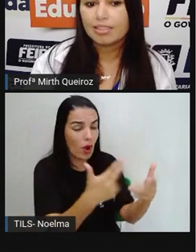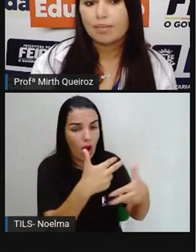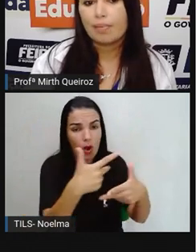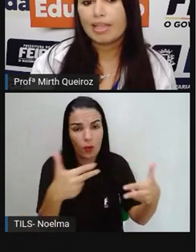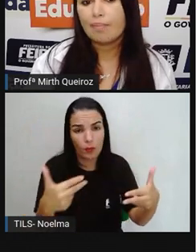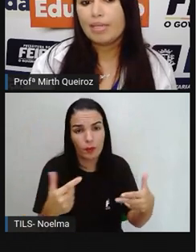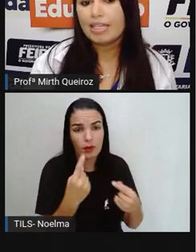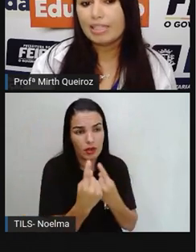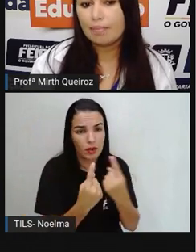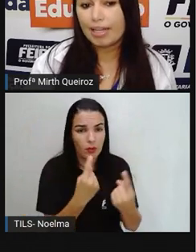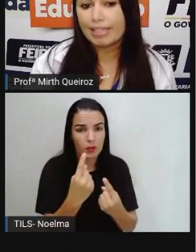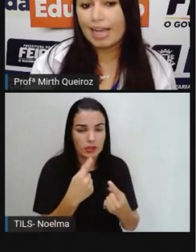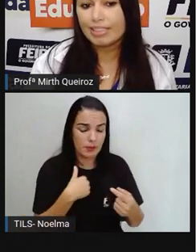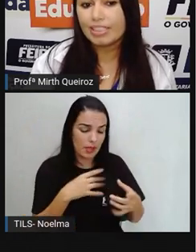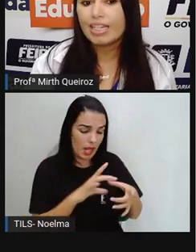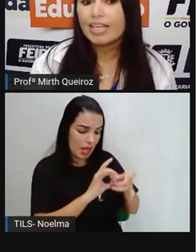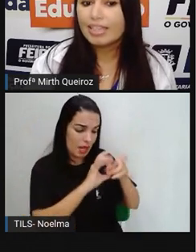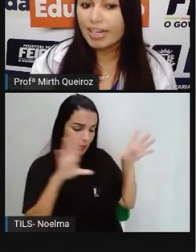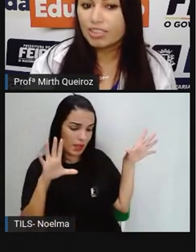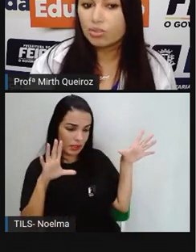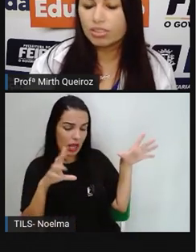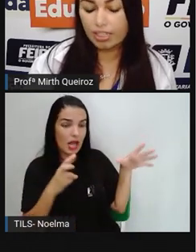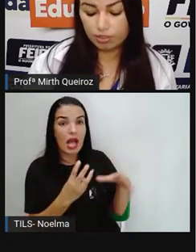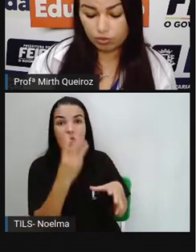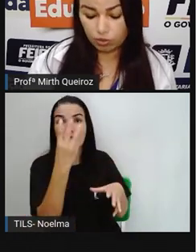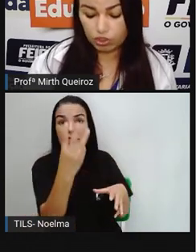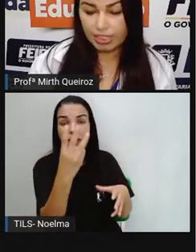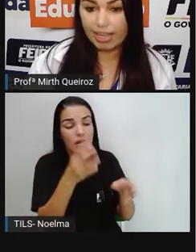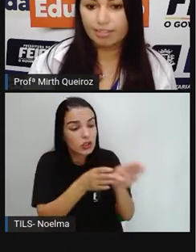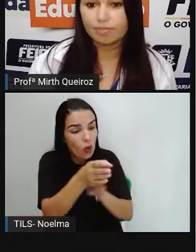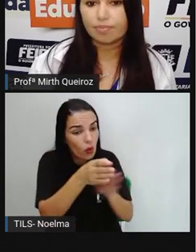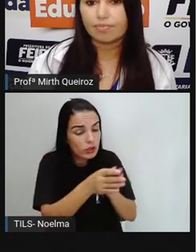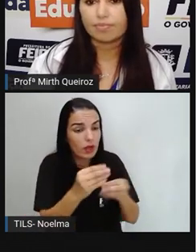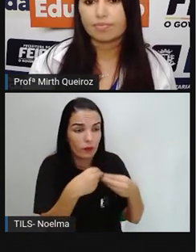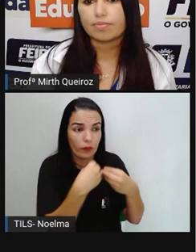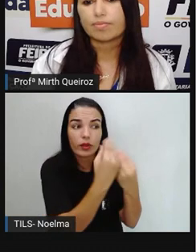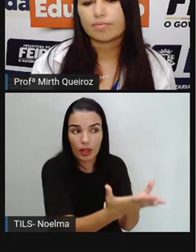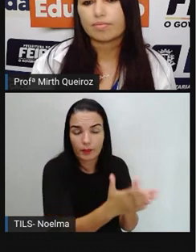recompensar pela minha liberdade? 3 conselhos vou te dar."